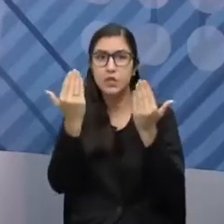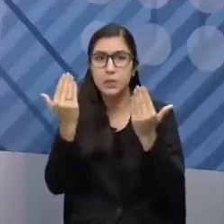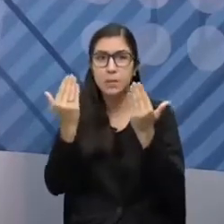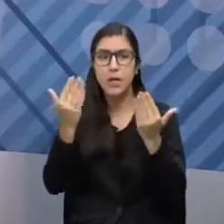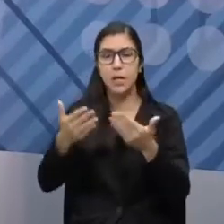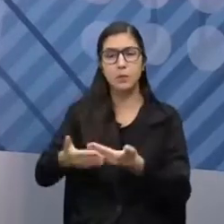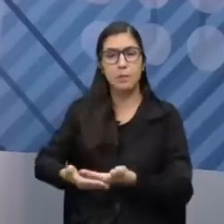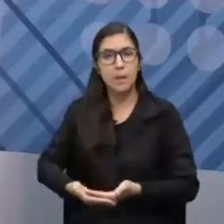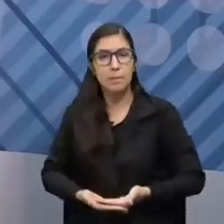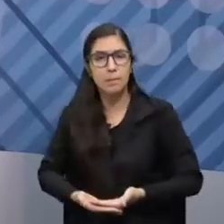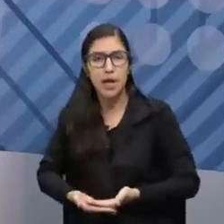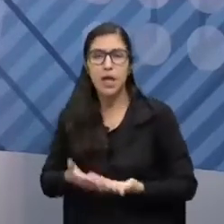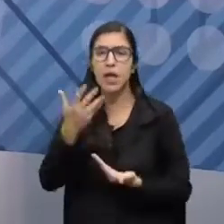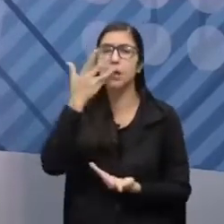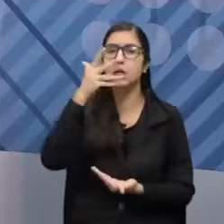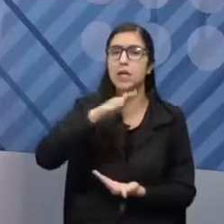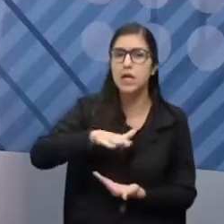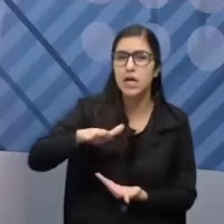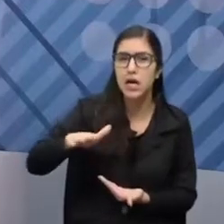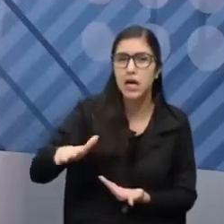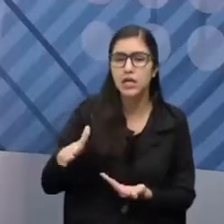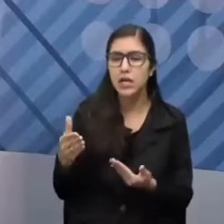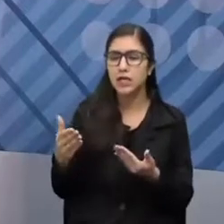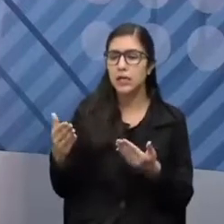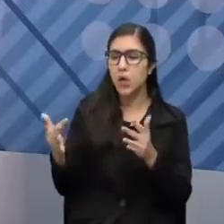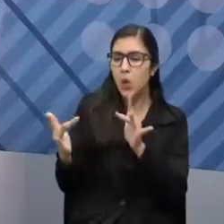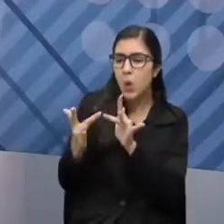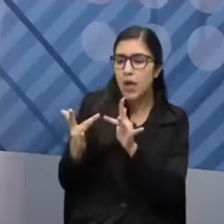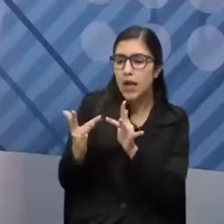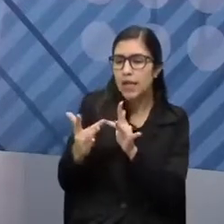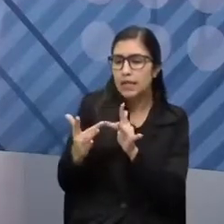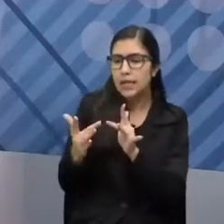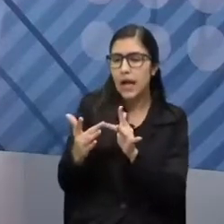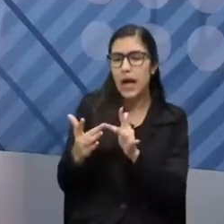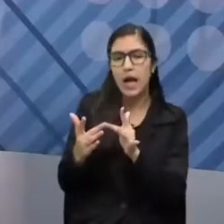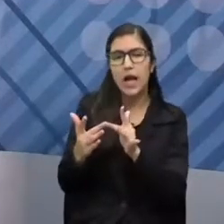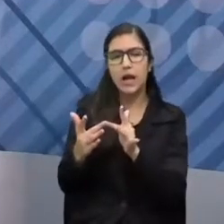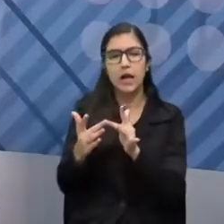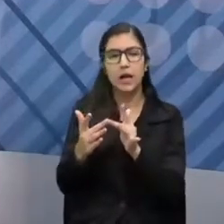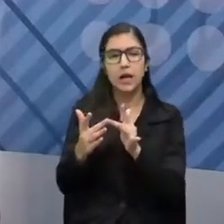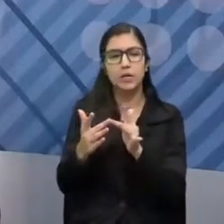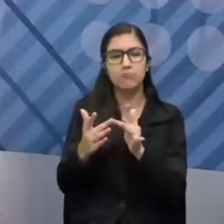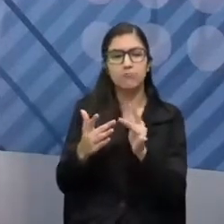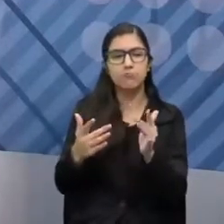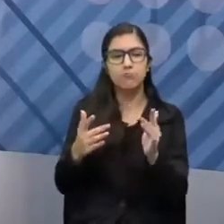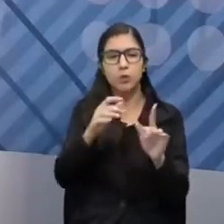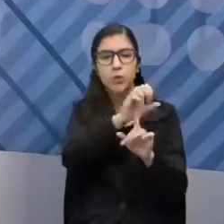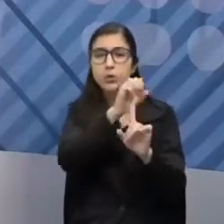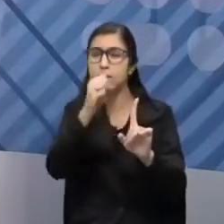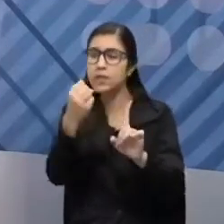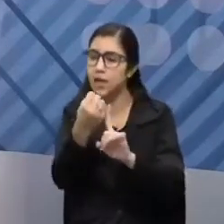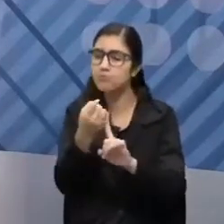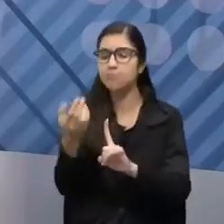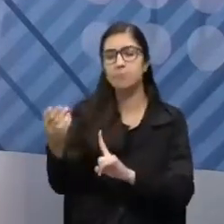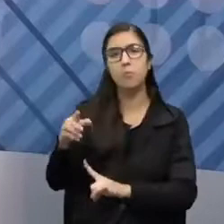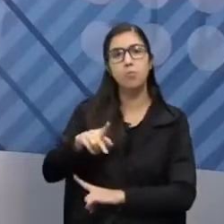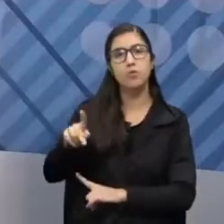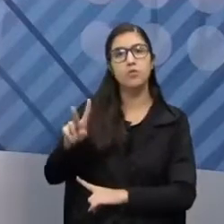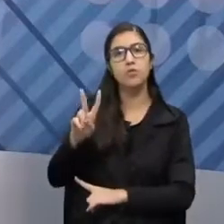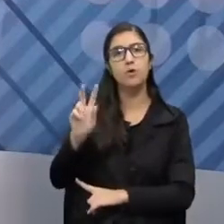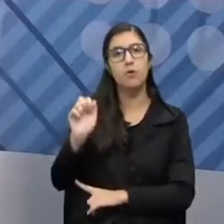a bebês, a crianças, a como conectar essas crianças com o mundo. É o professor Van